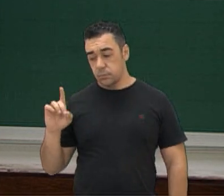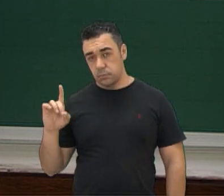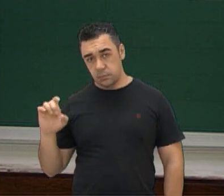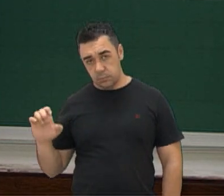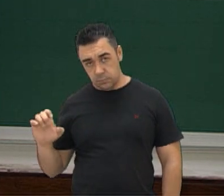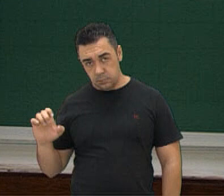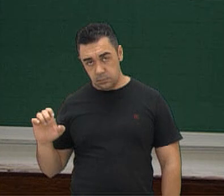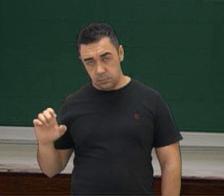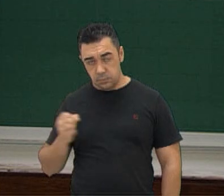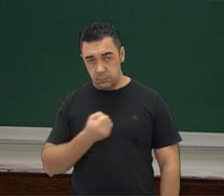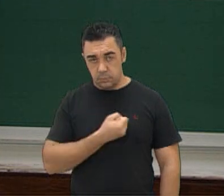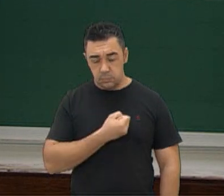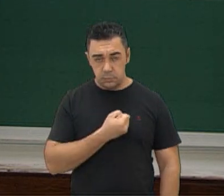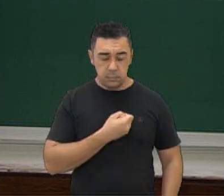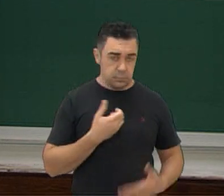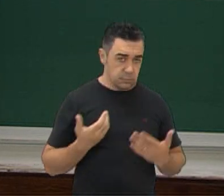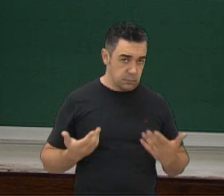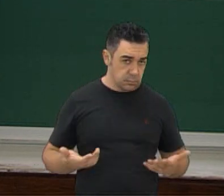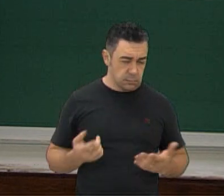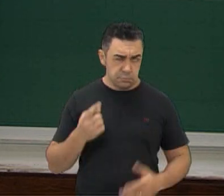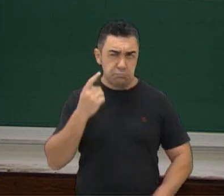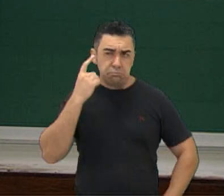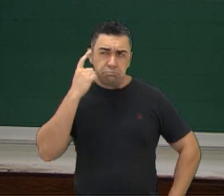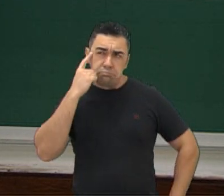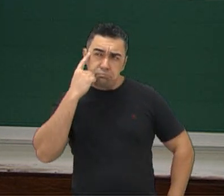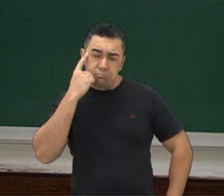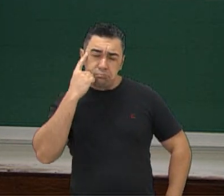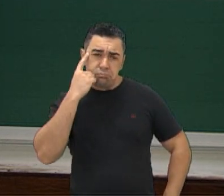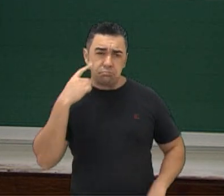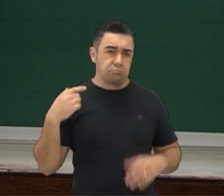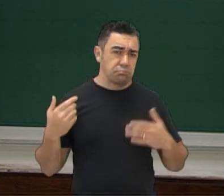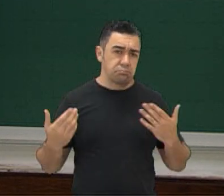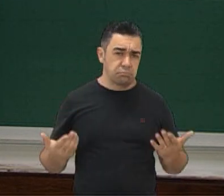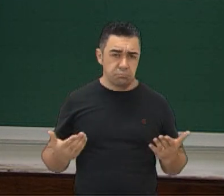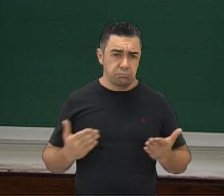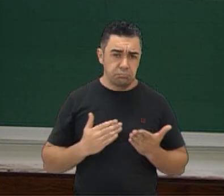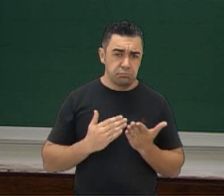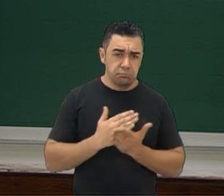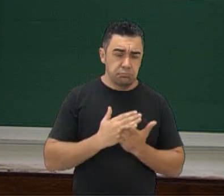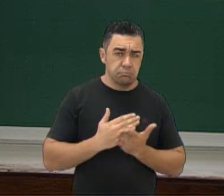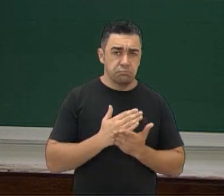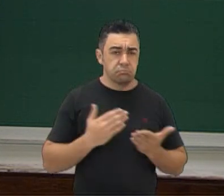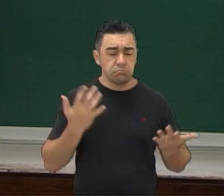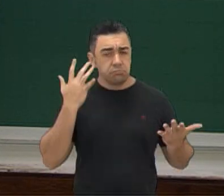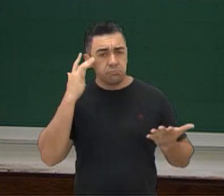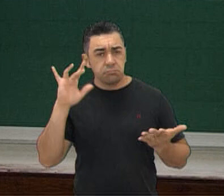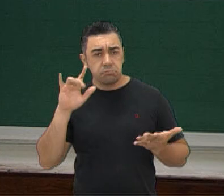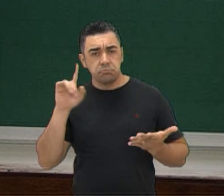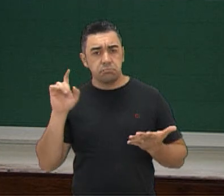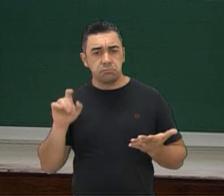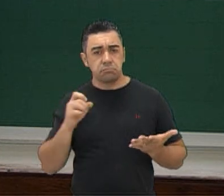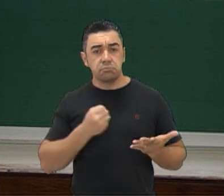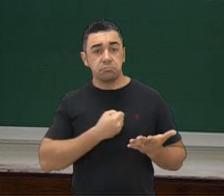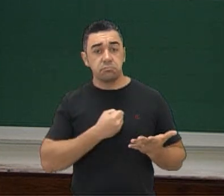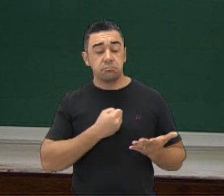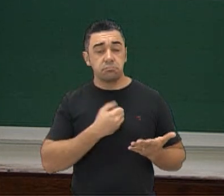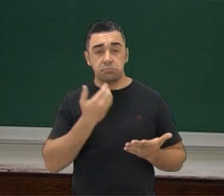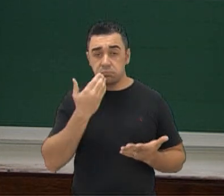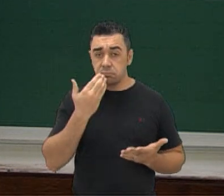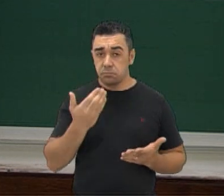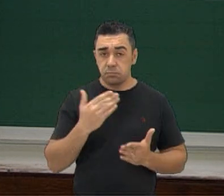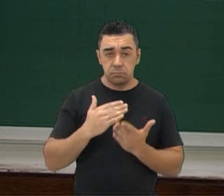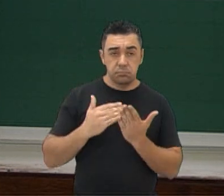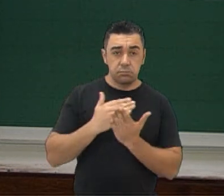metade de um número. Então, você vai pensar a metade de um número. O número você não sabe qual é. Agora, ele quer a